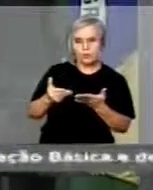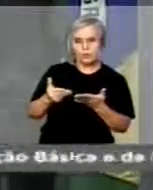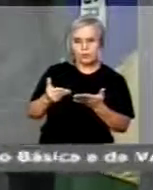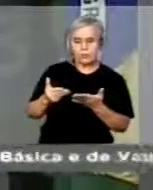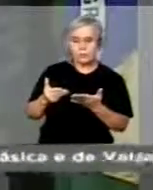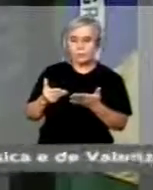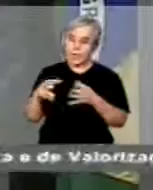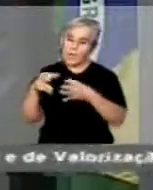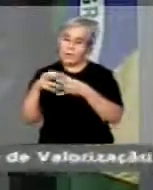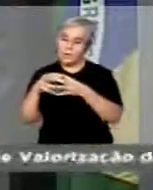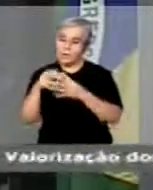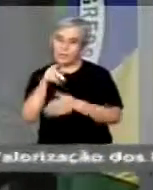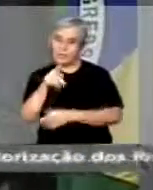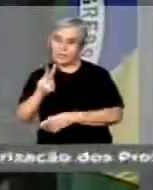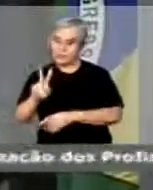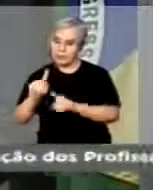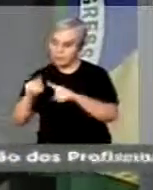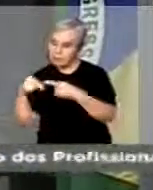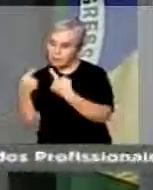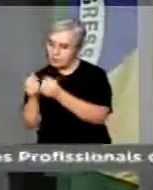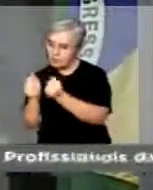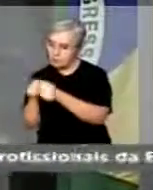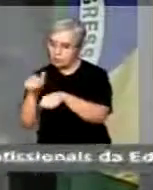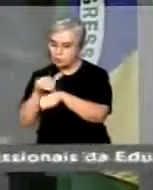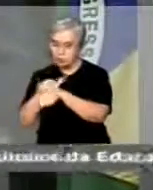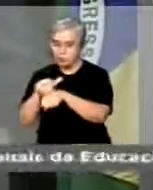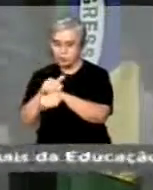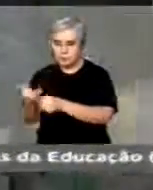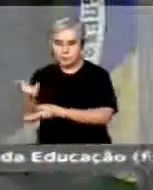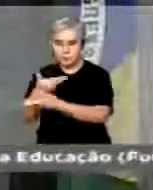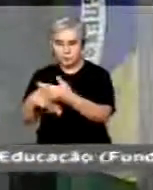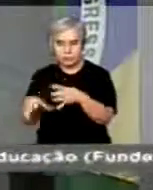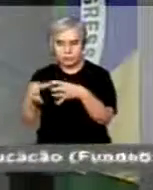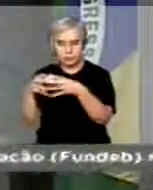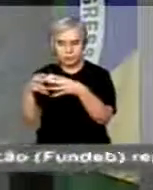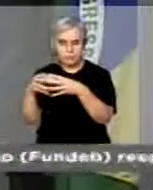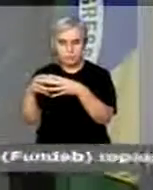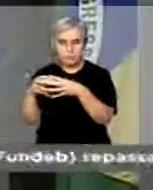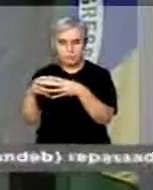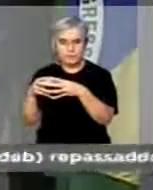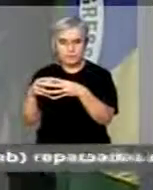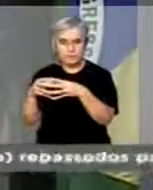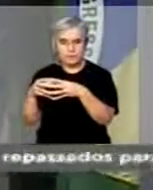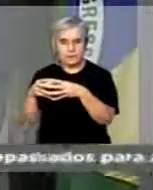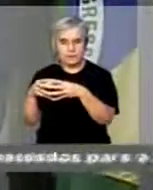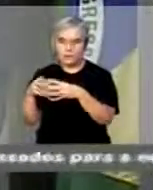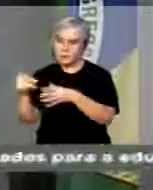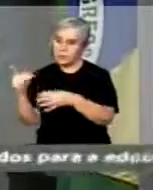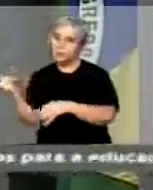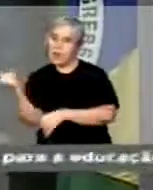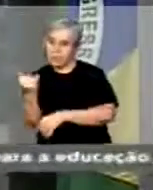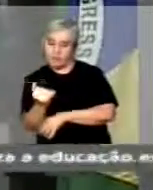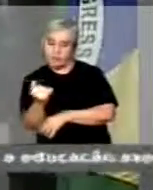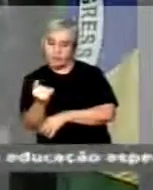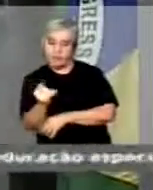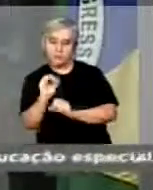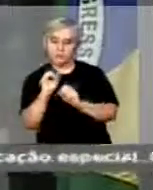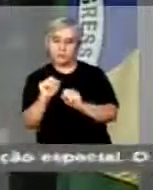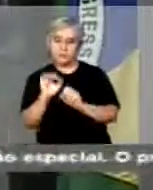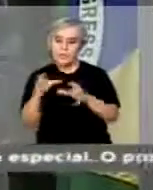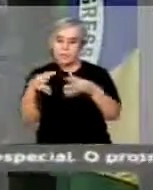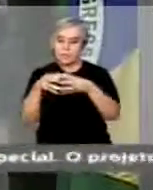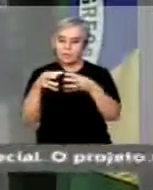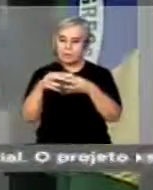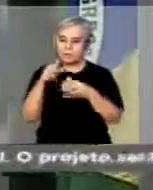Verde se reuniu com ele e foi comunicada sobre essa possibilidade. A reação